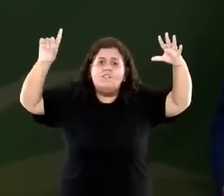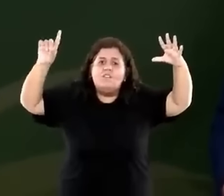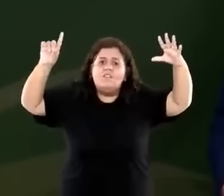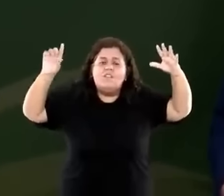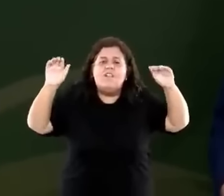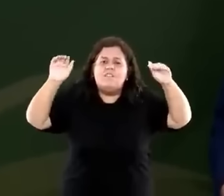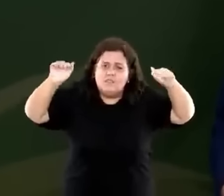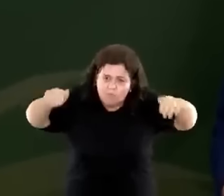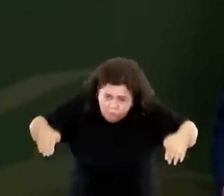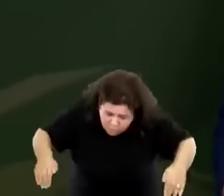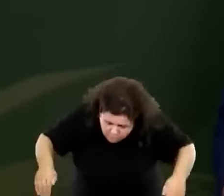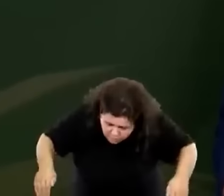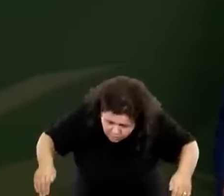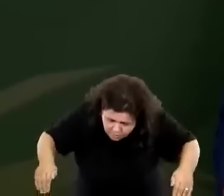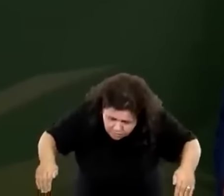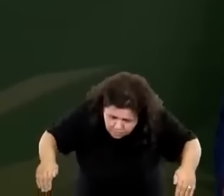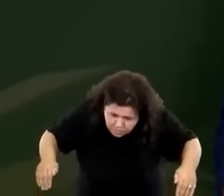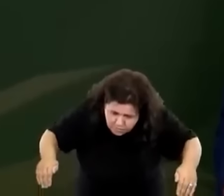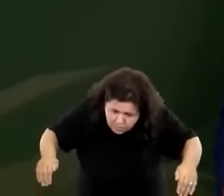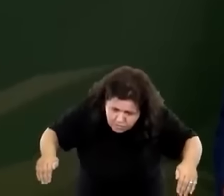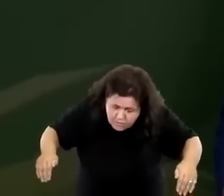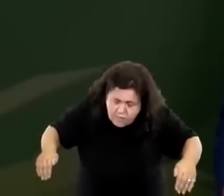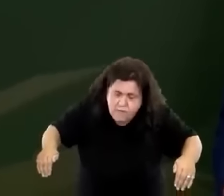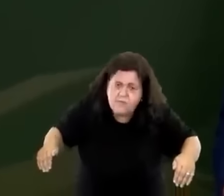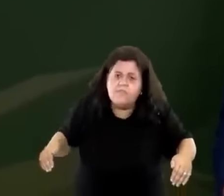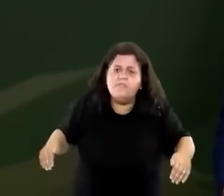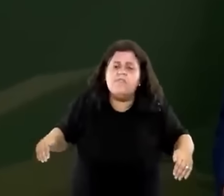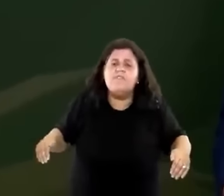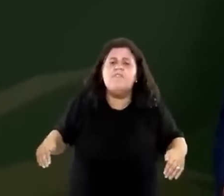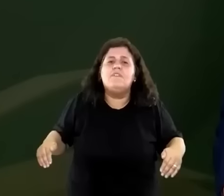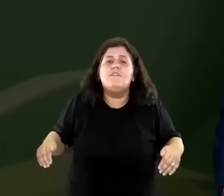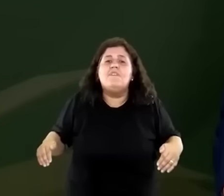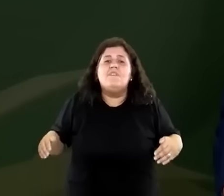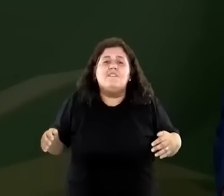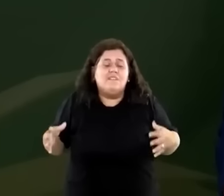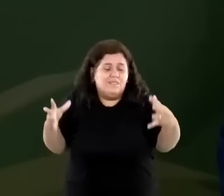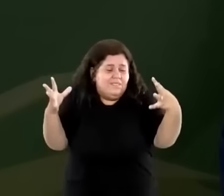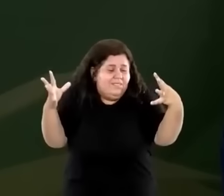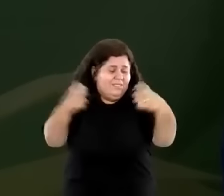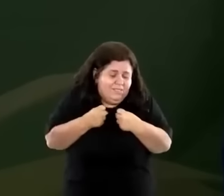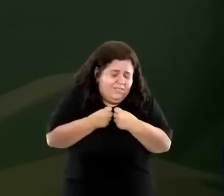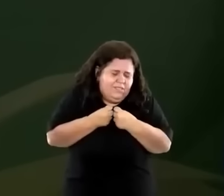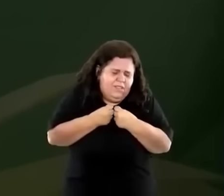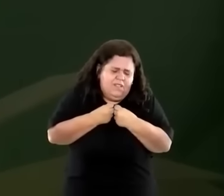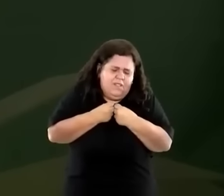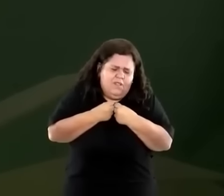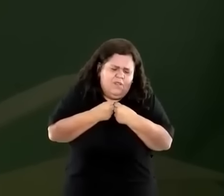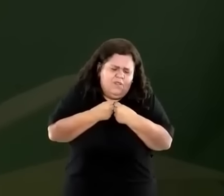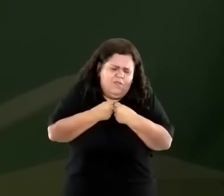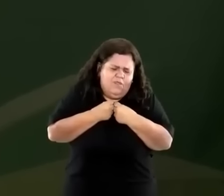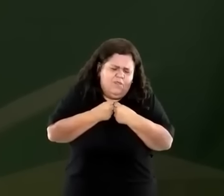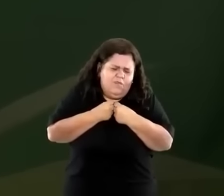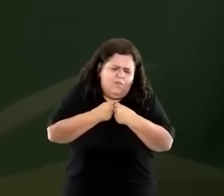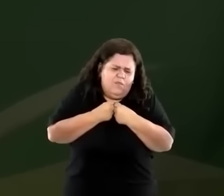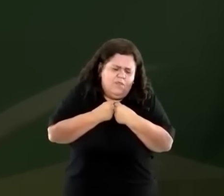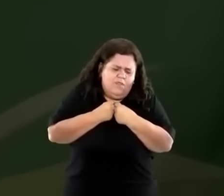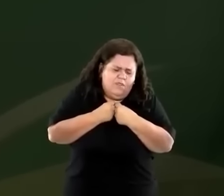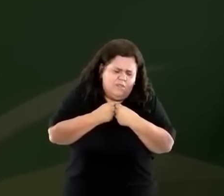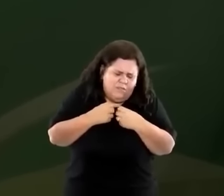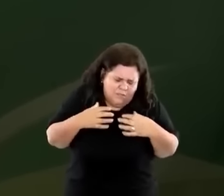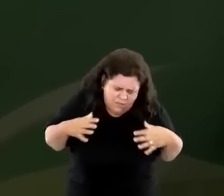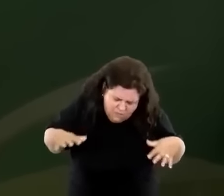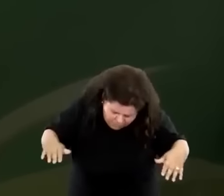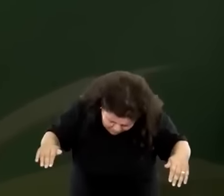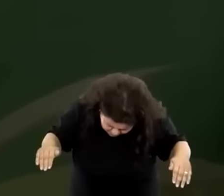ela se prostra ela se curva ela é tomada por tamanho reverência